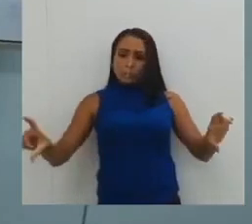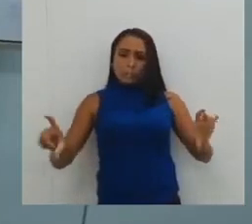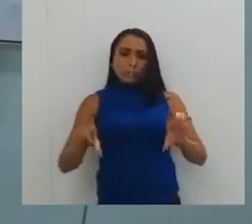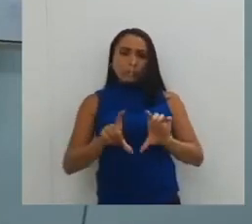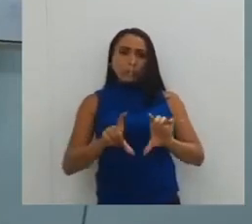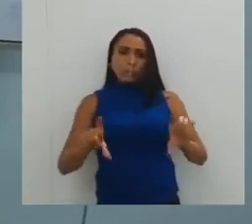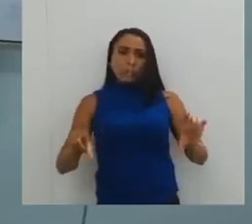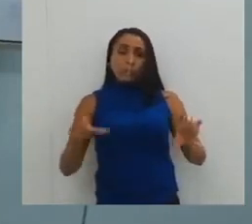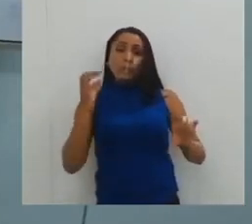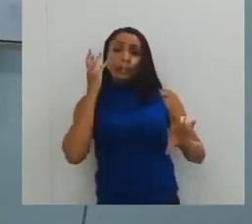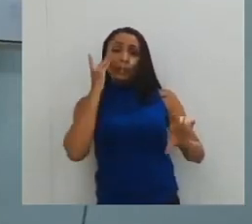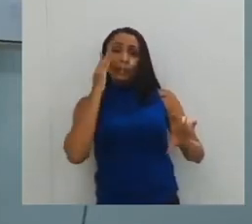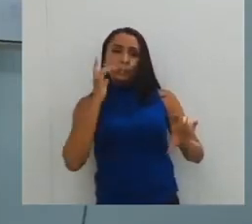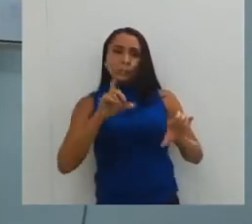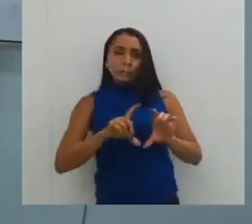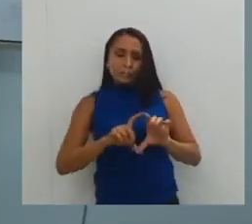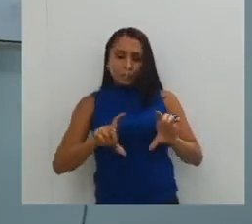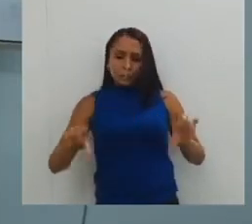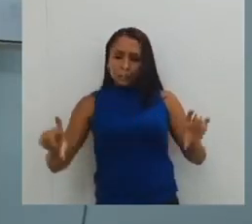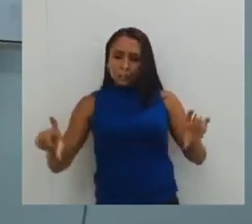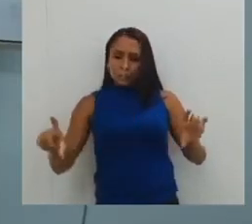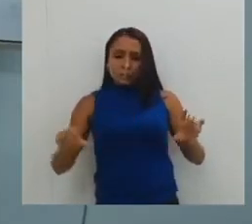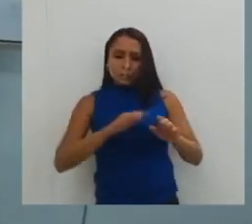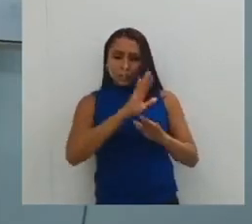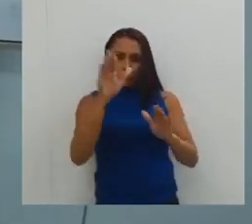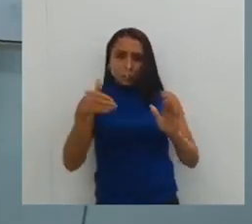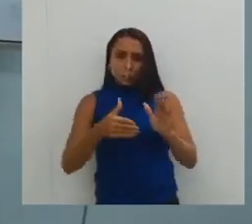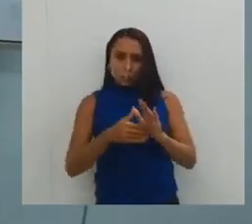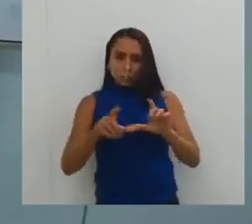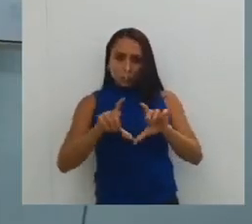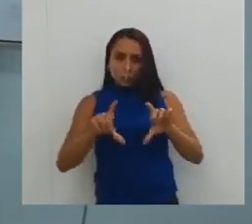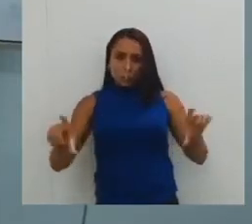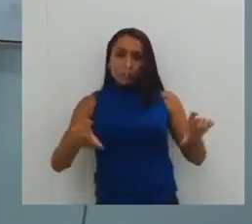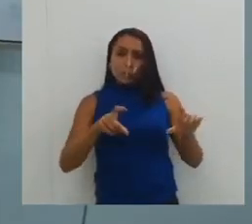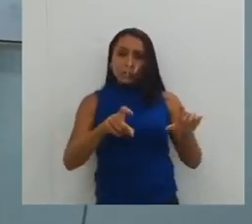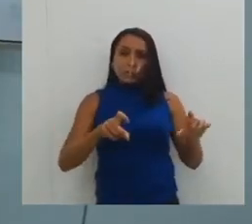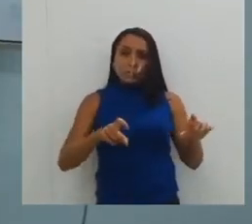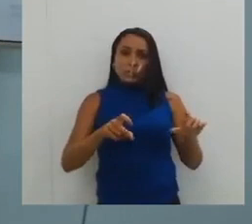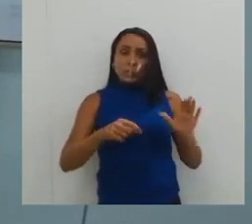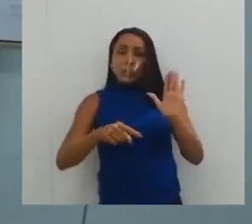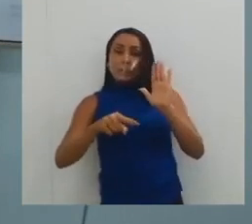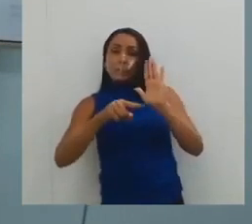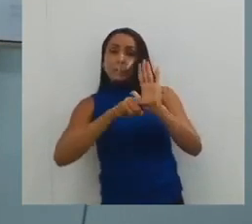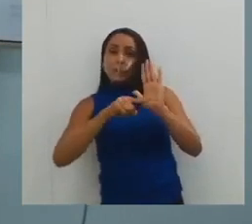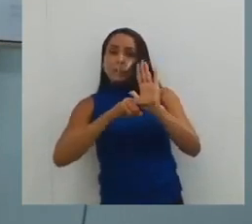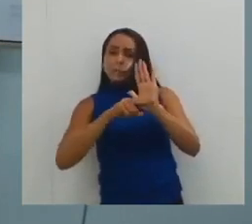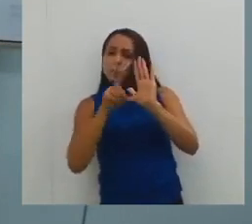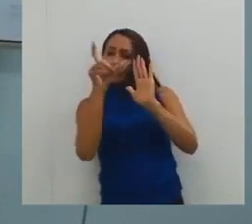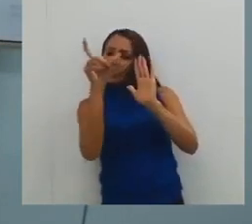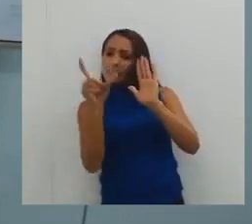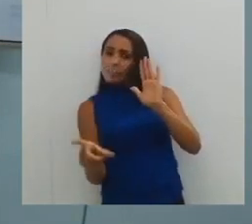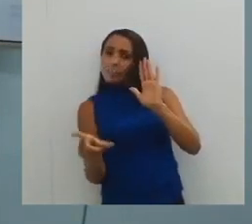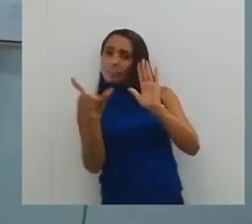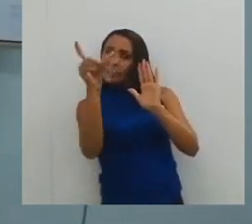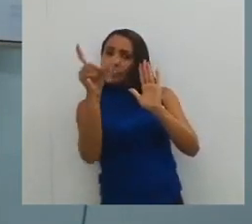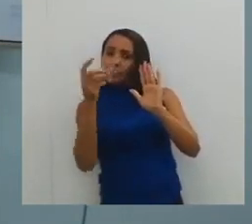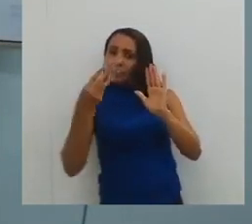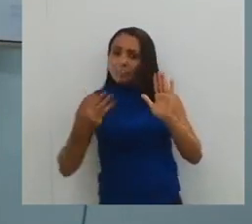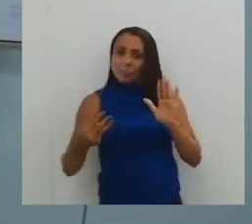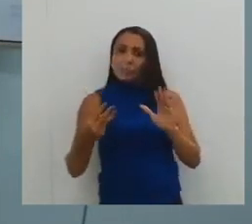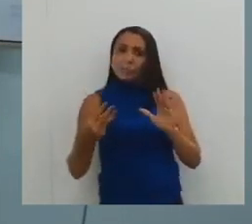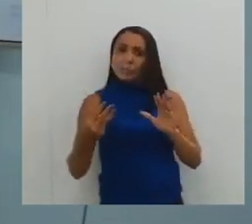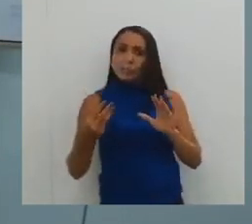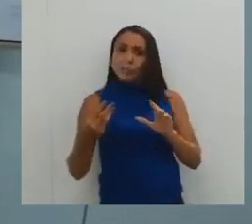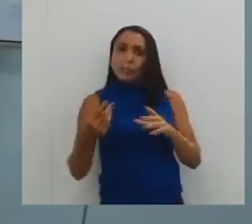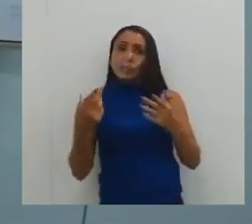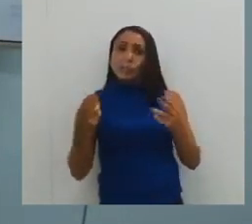é quem? É ele todo, que é x, menos esse pedacinho aqui, que é o 3. Por